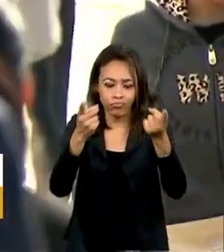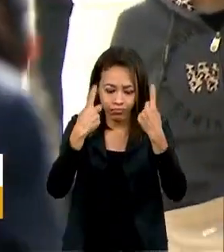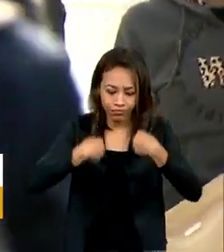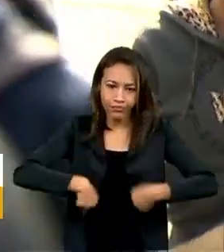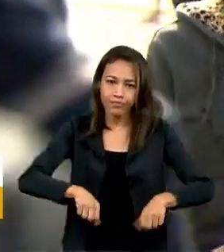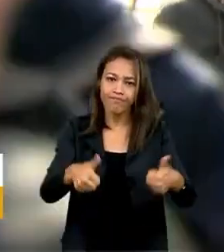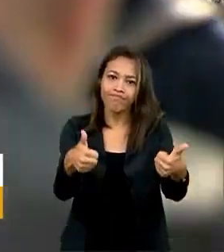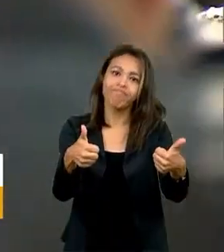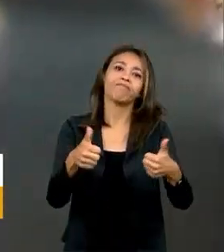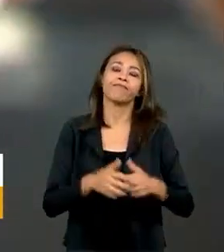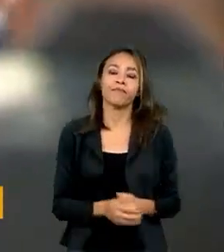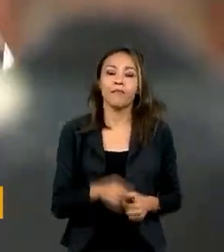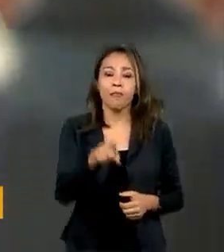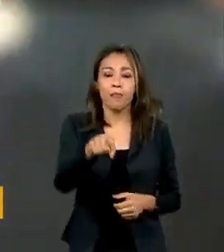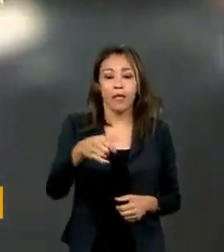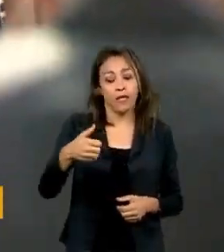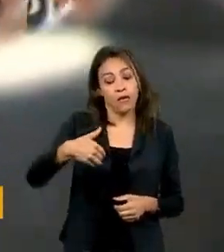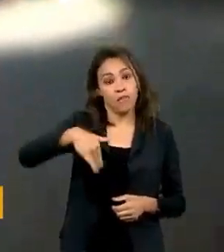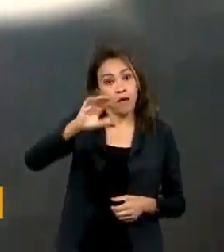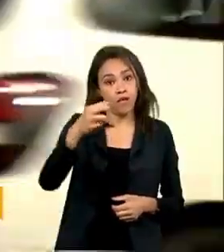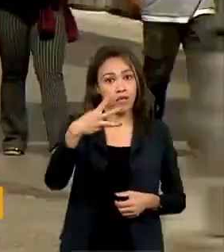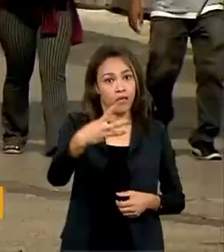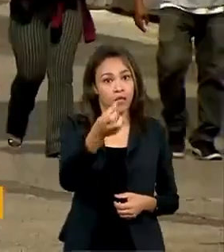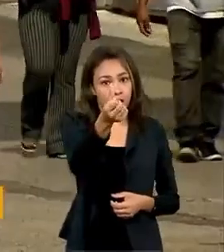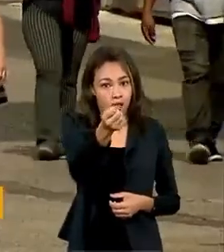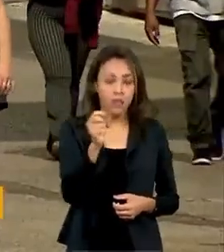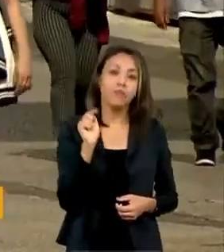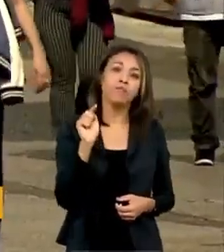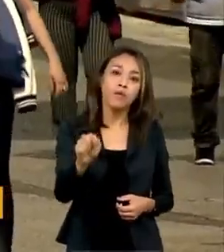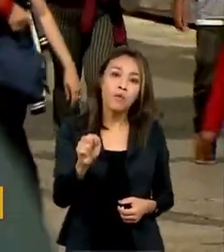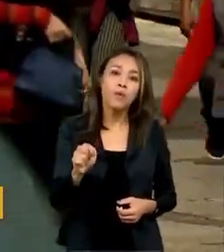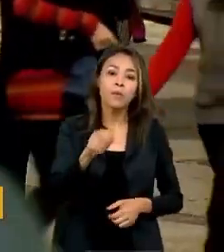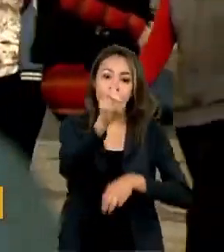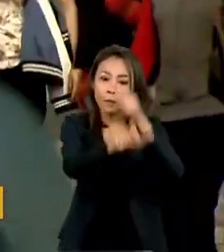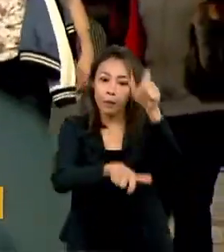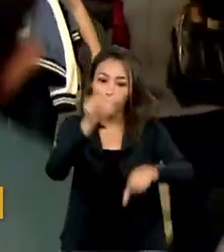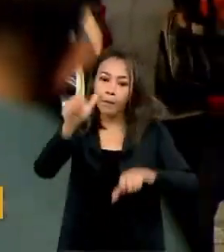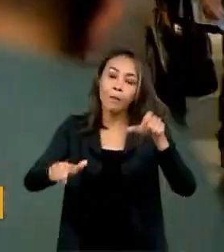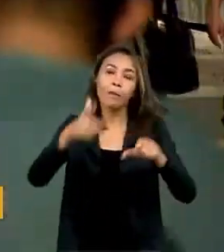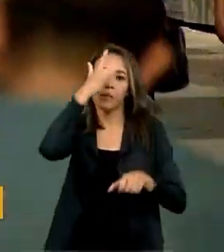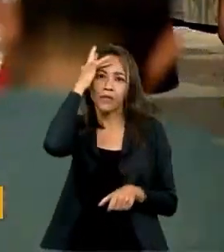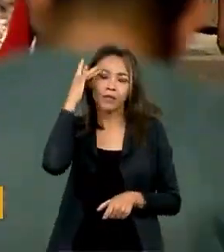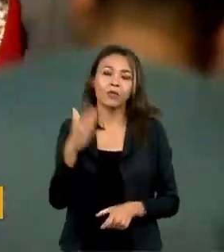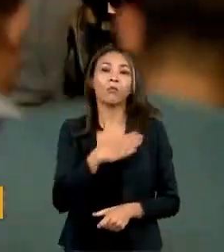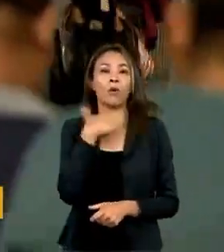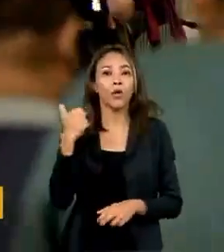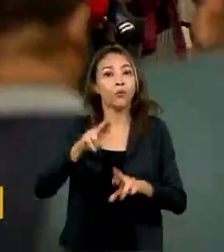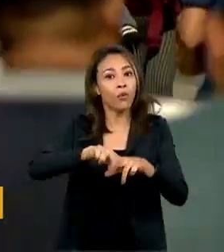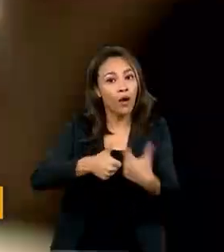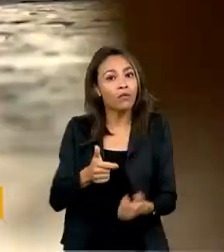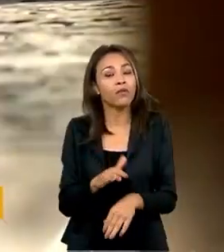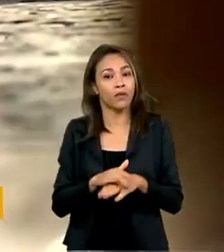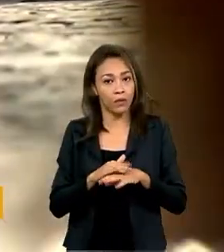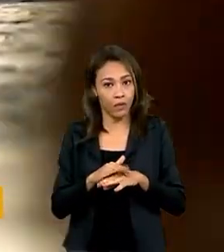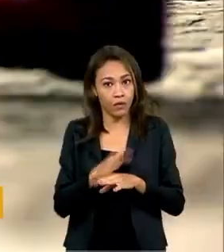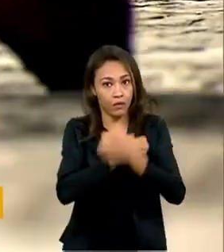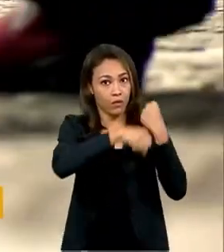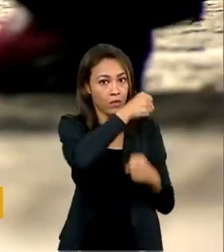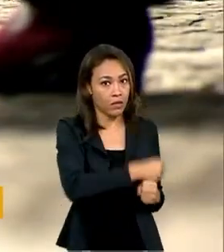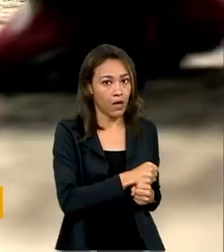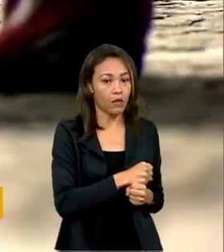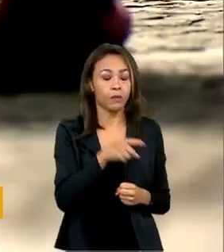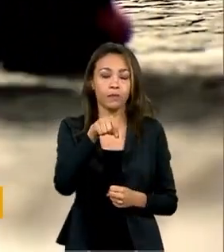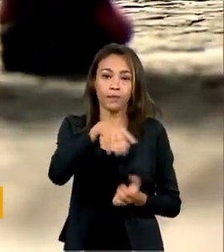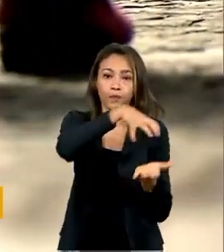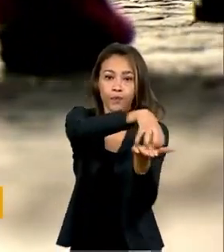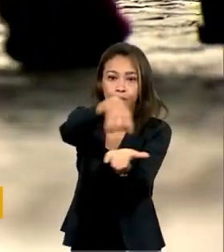da Saúde, mais de 36 mil brasileiros morreram em decorrência da doença só no ano passado. Somente nos hospitais